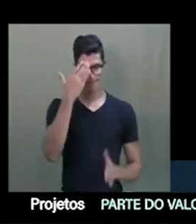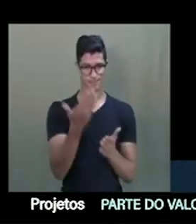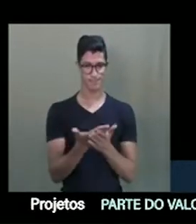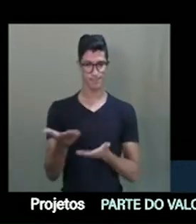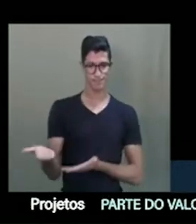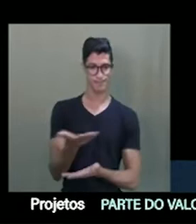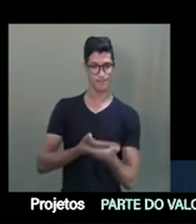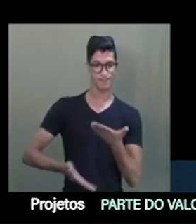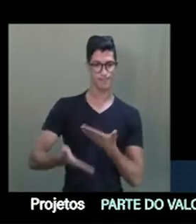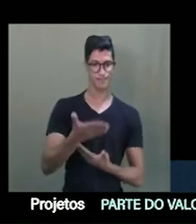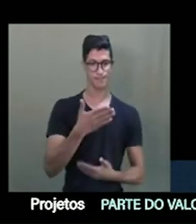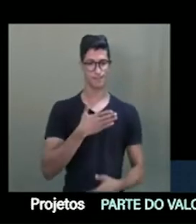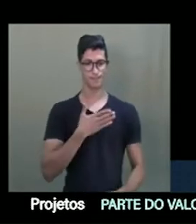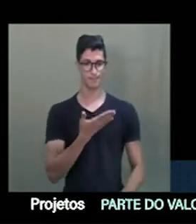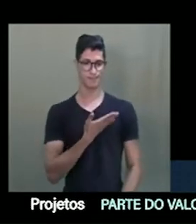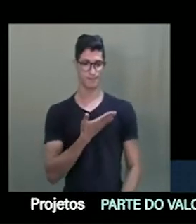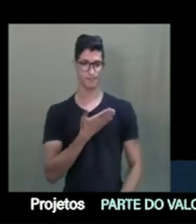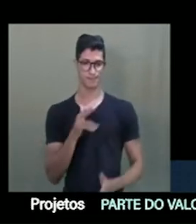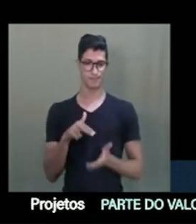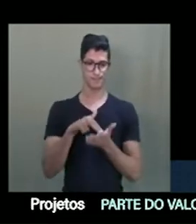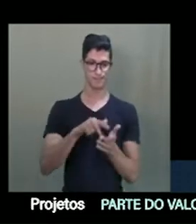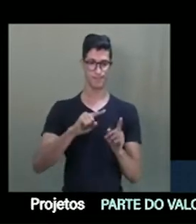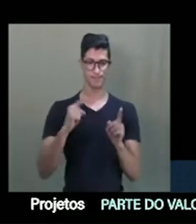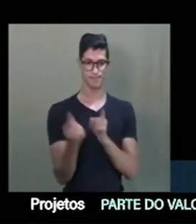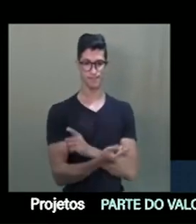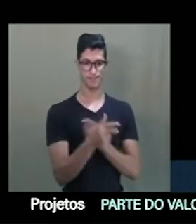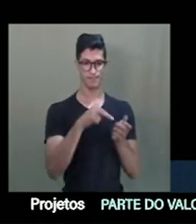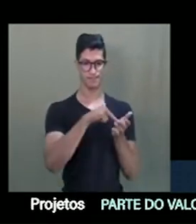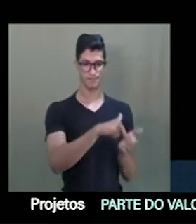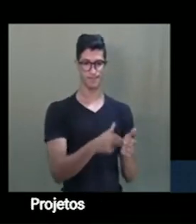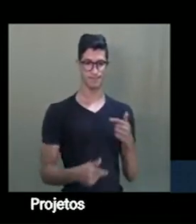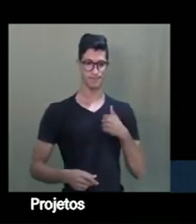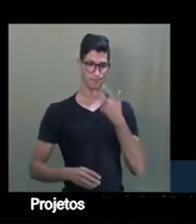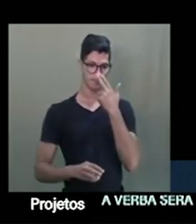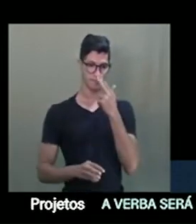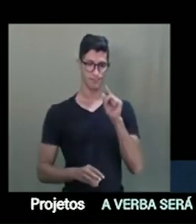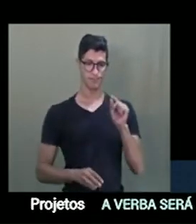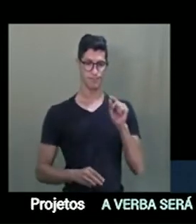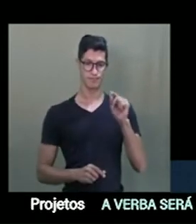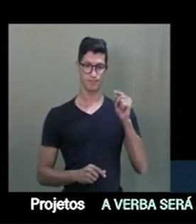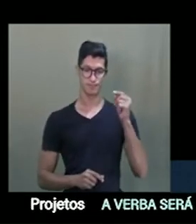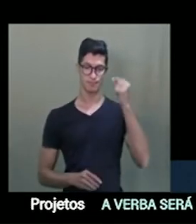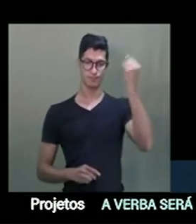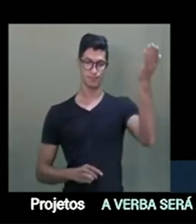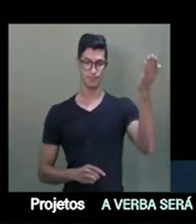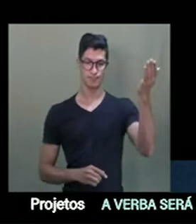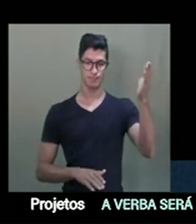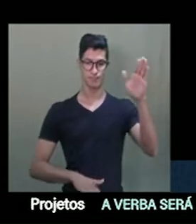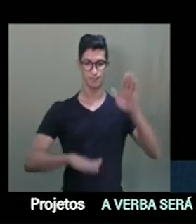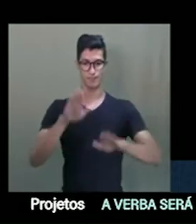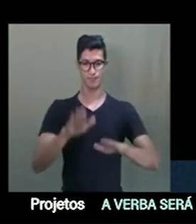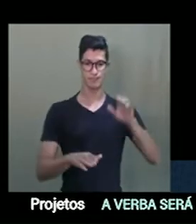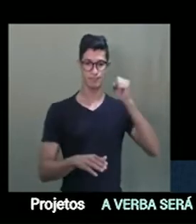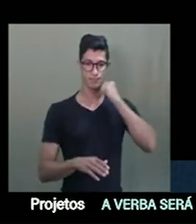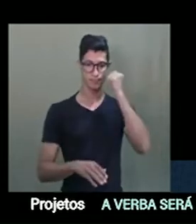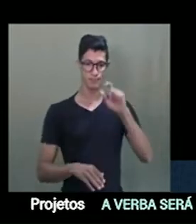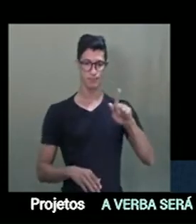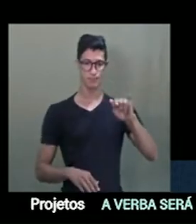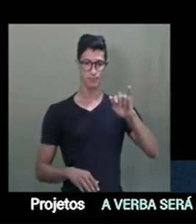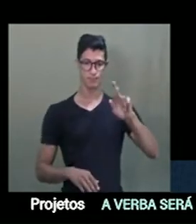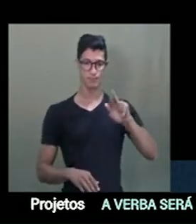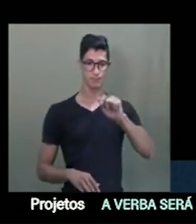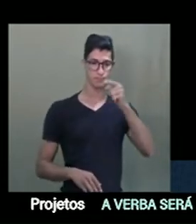cordial aos meus colegas, às posições que foram colocadas. Eu acho que afora, talvez o senador Girão, o